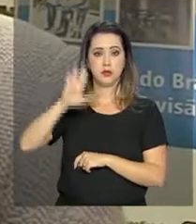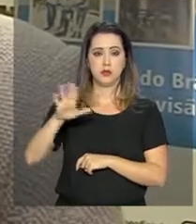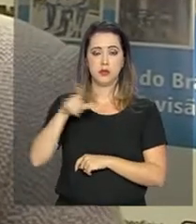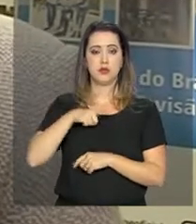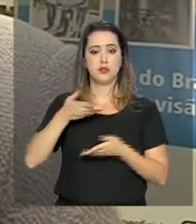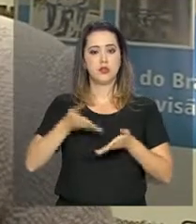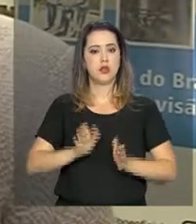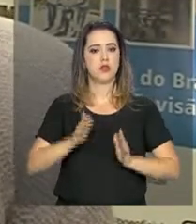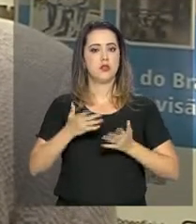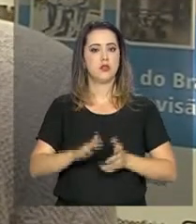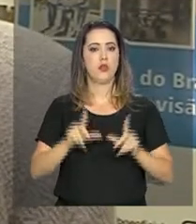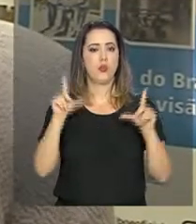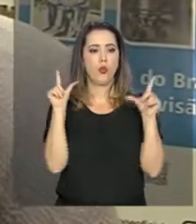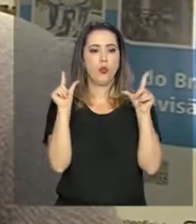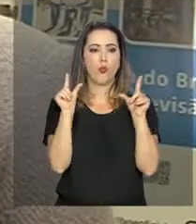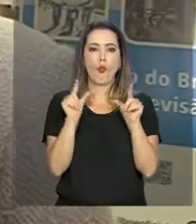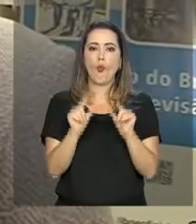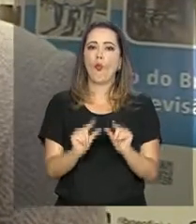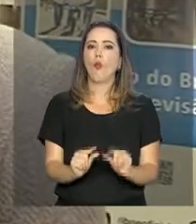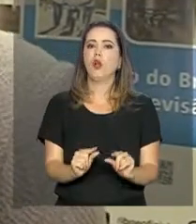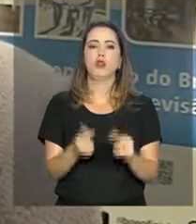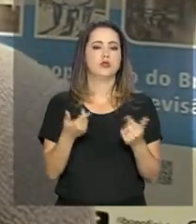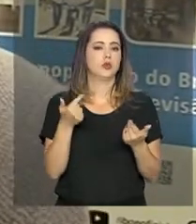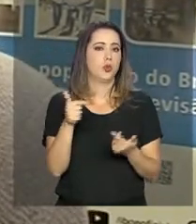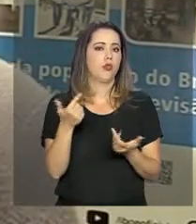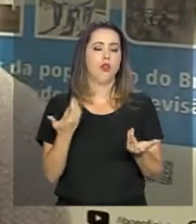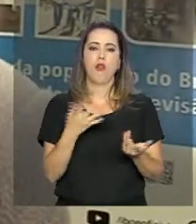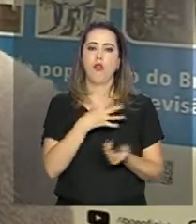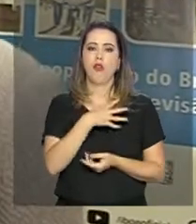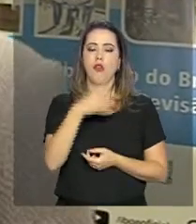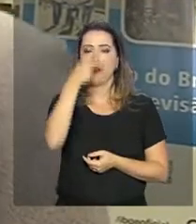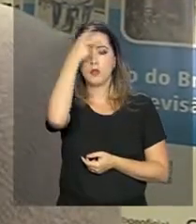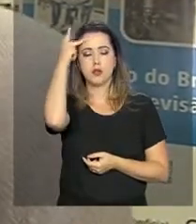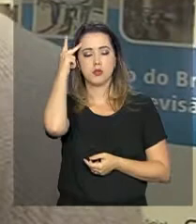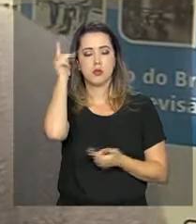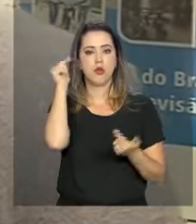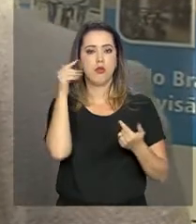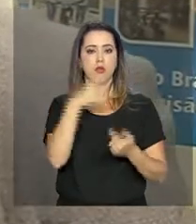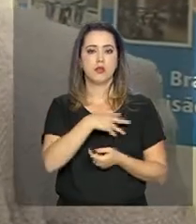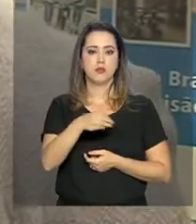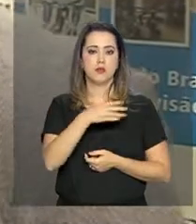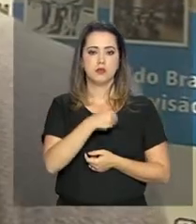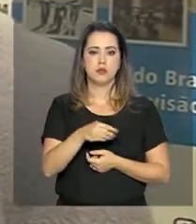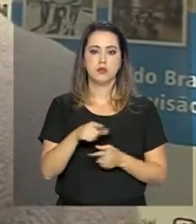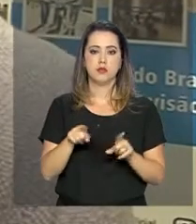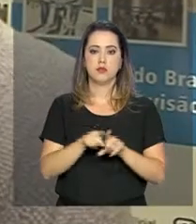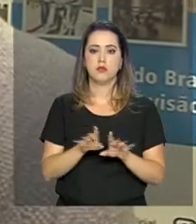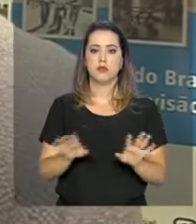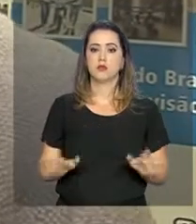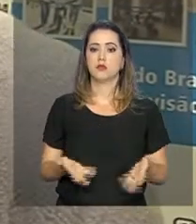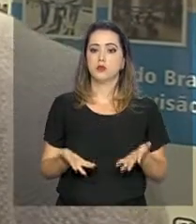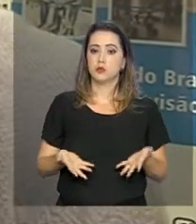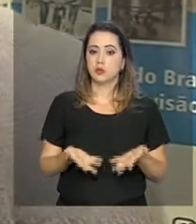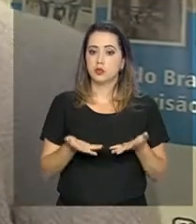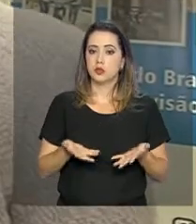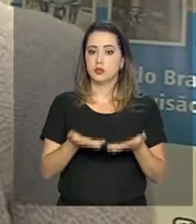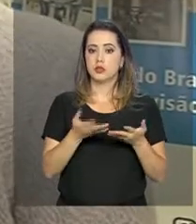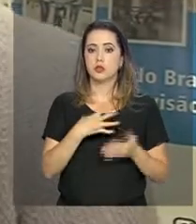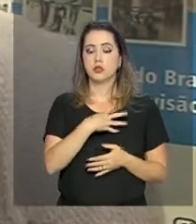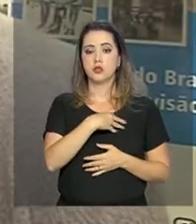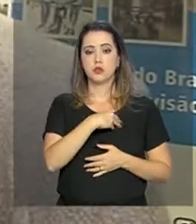taxas de fecundidade muito baixos onde você não tem pessoas em das atividades eles até fazem incentivo à natalidade